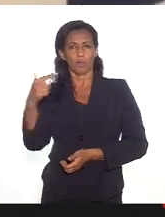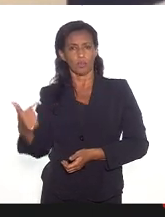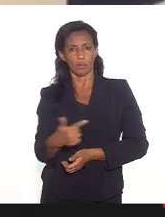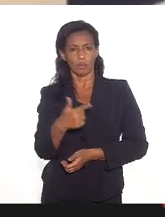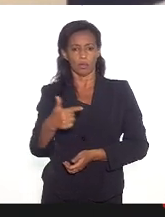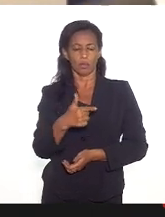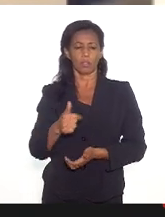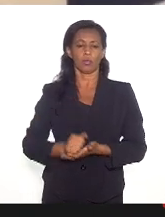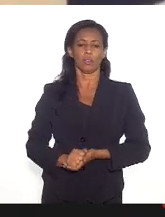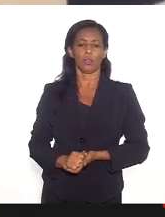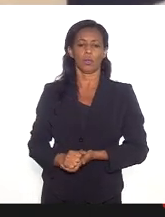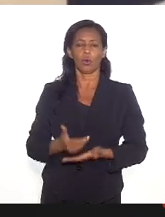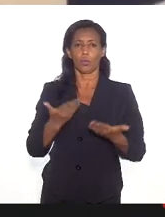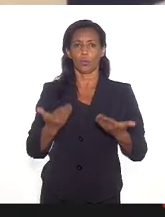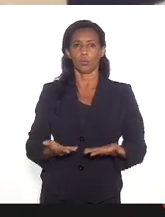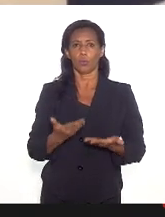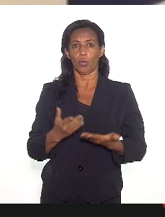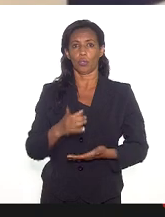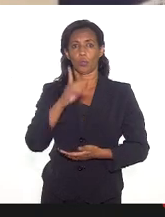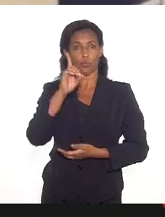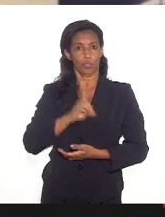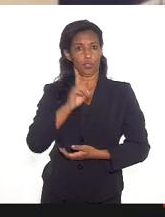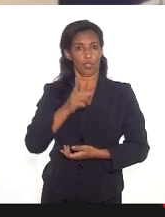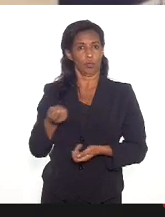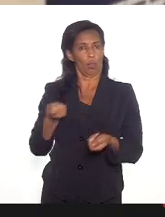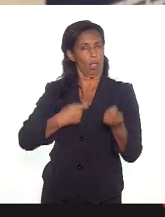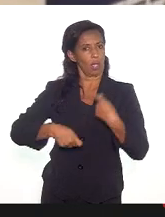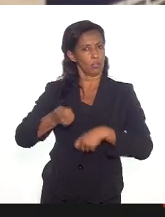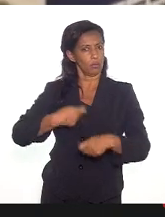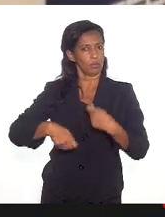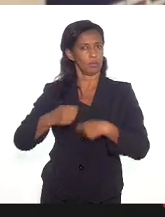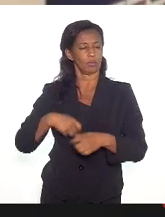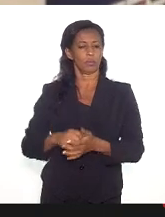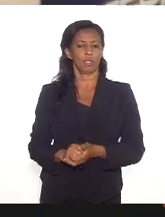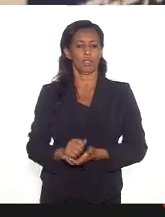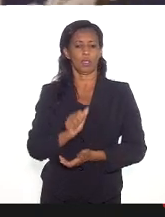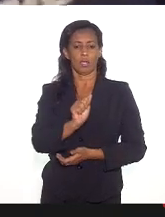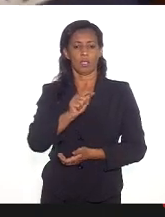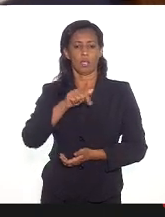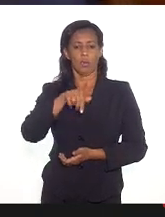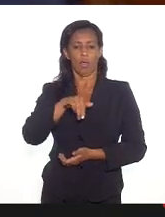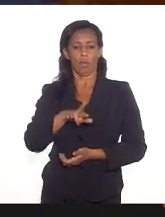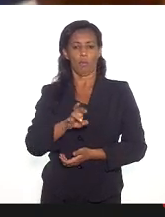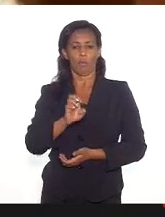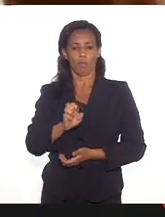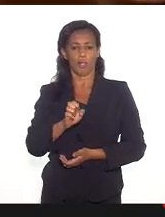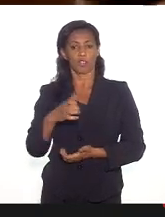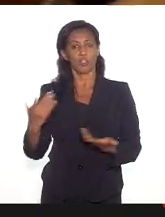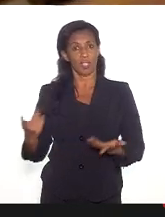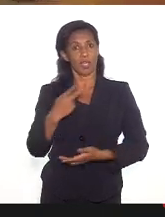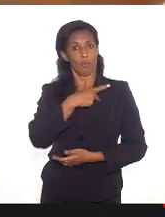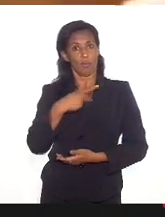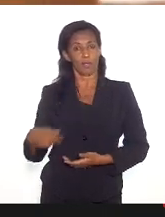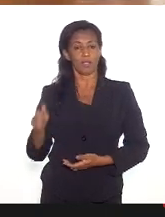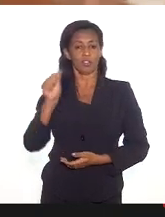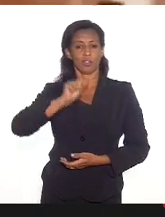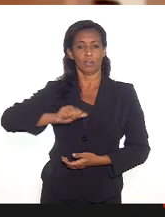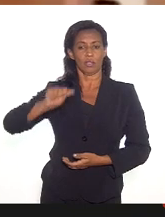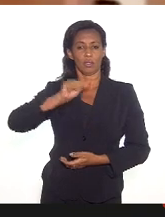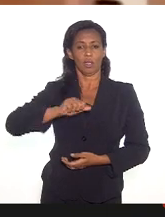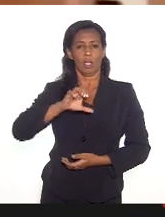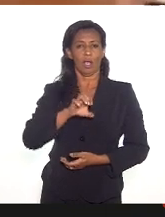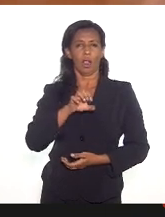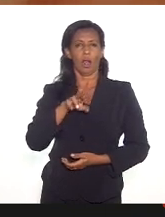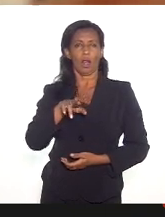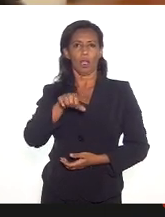CFO, o nosso diretor administrativo financeiro. O Almirante da Silva, que é o presidente da associação do